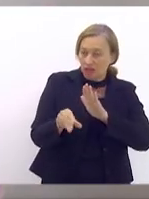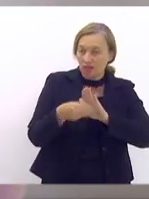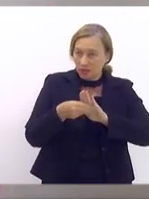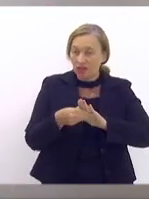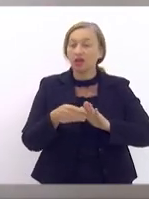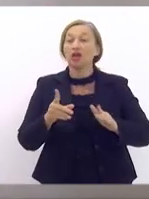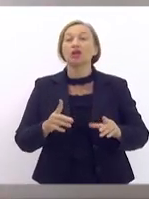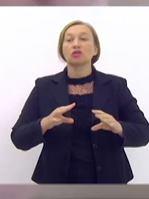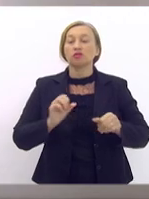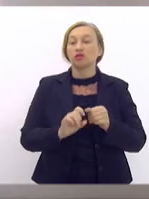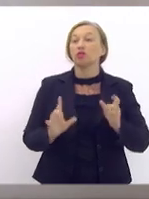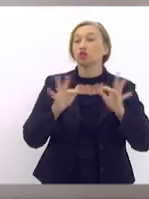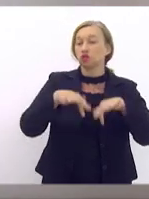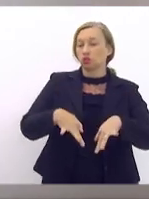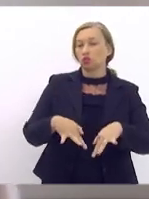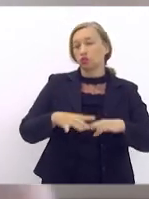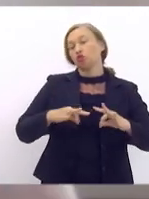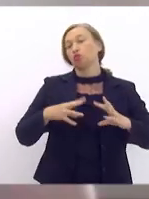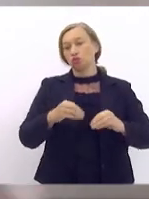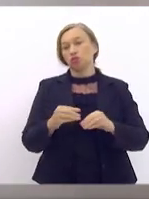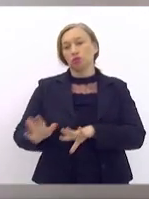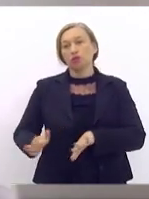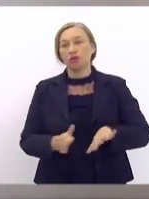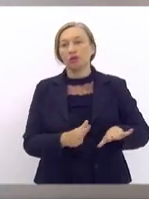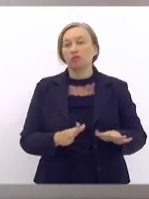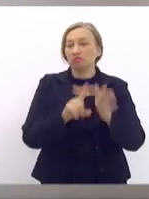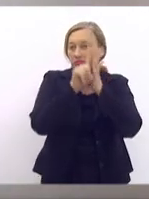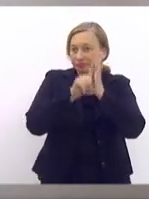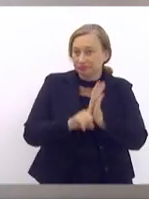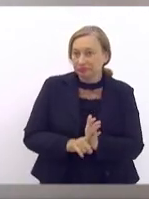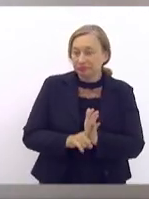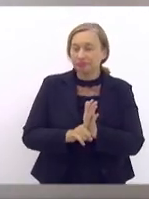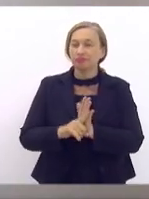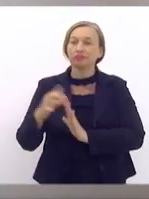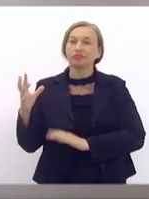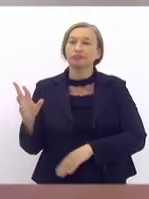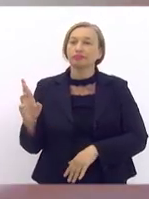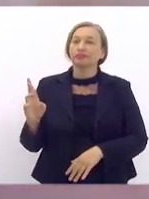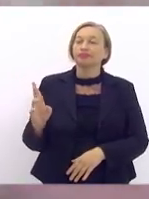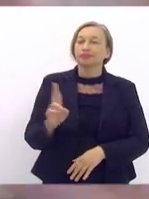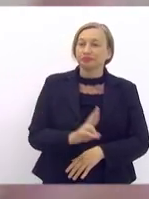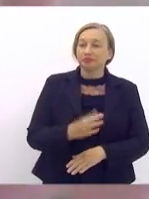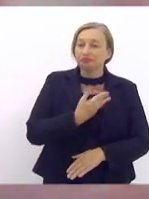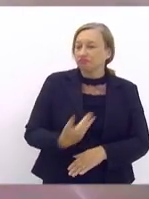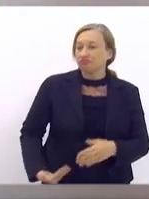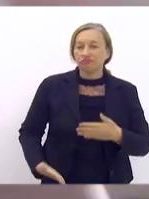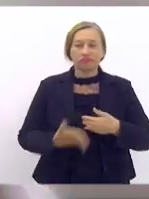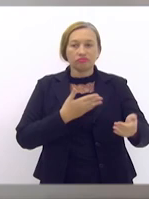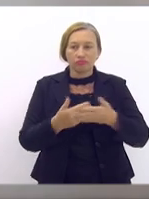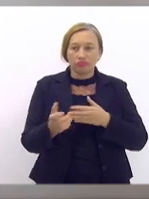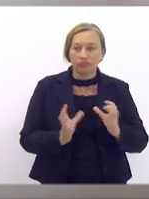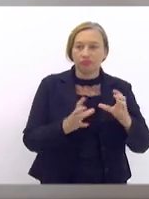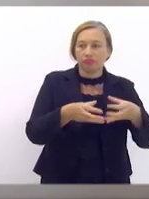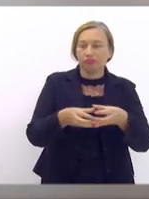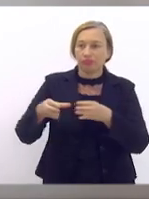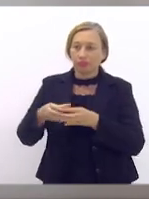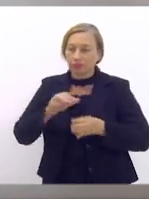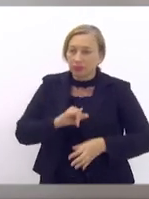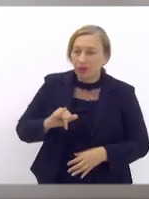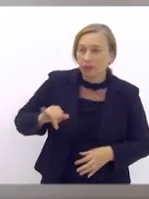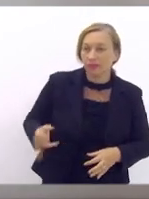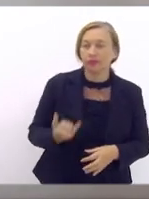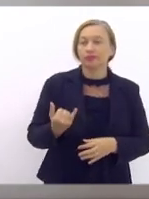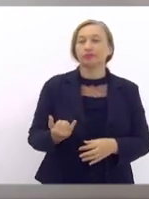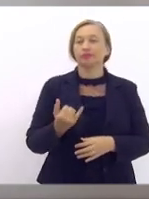no fim das contas, como vai ser uma pesquisa de resultados públicos, qualquer órgão dali também pode aproveitar os resultados